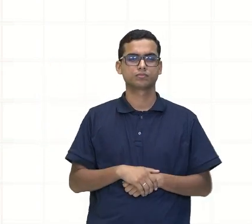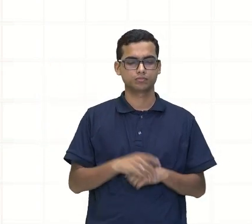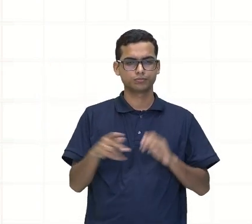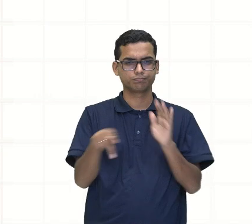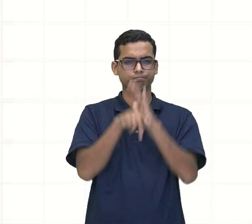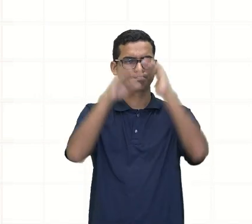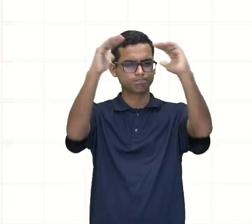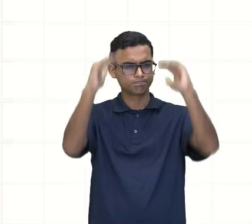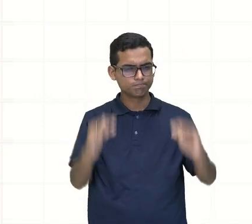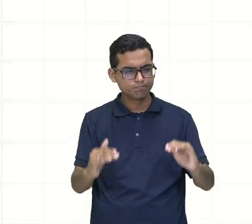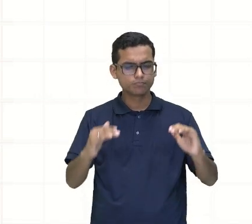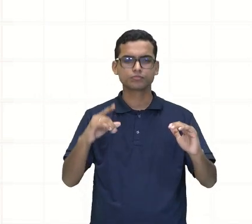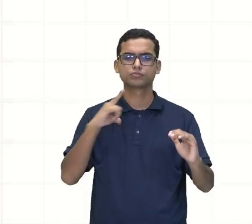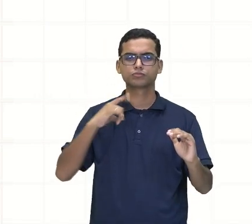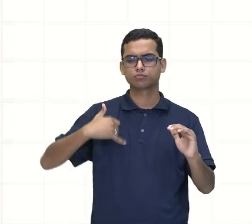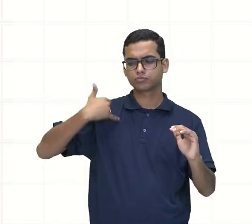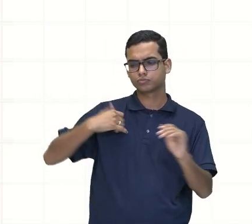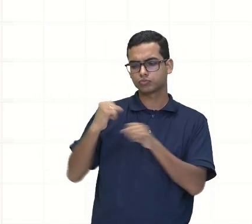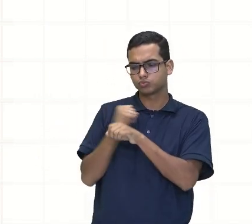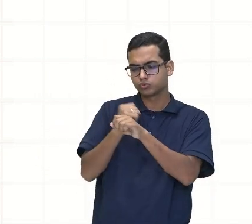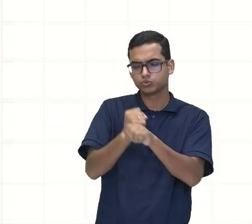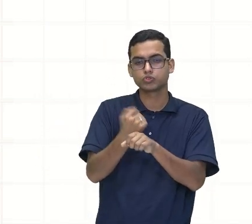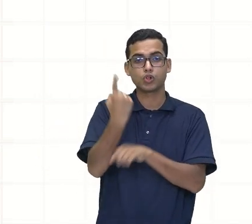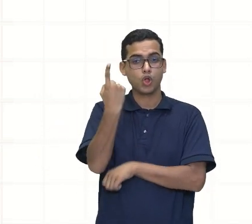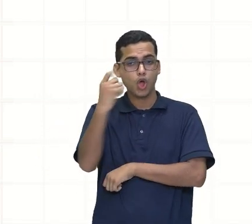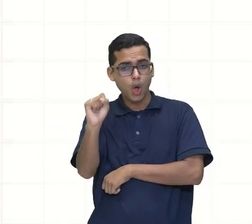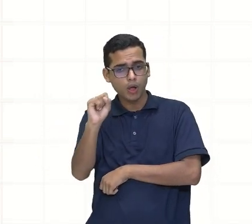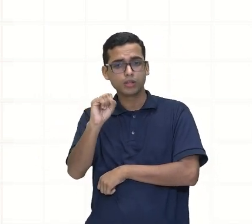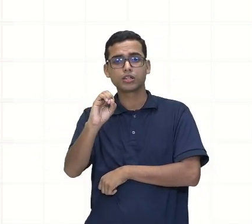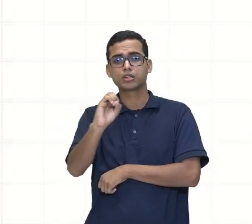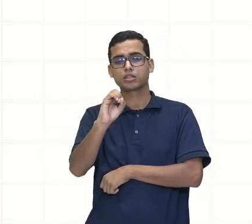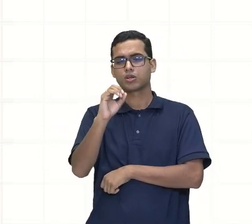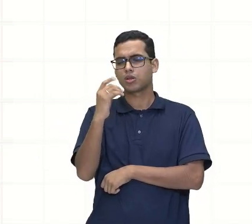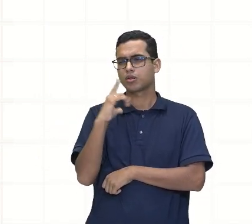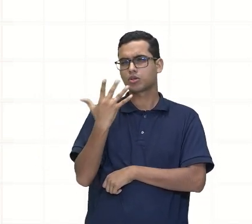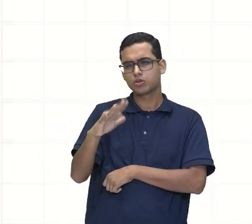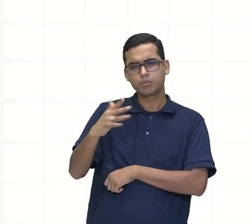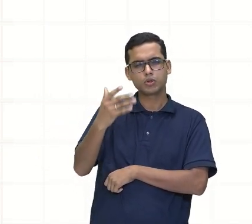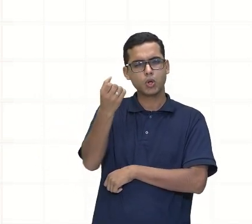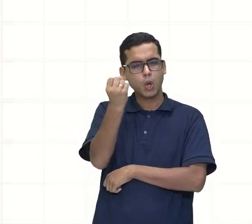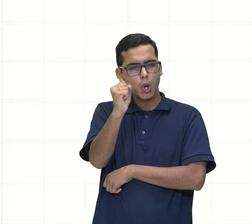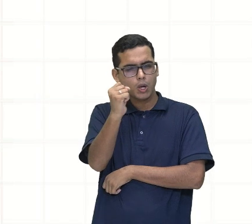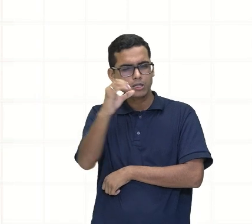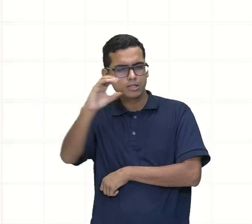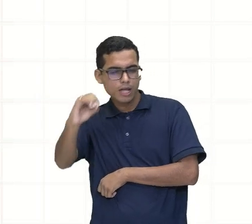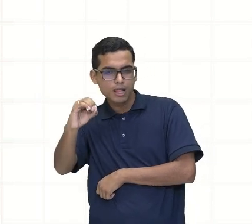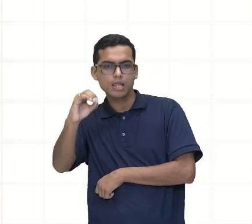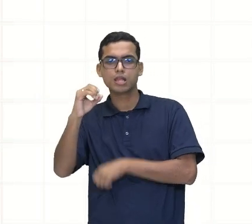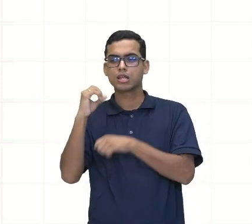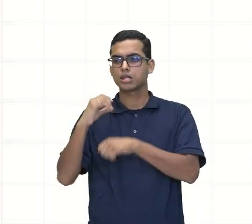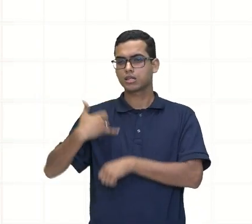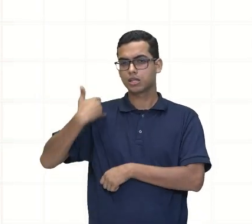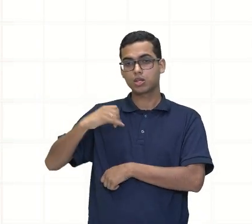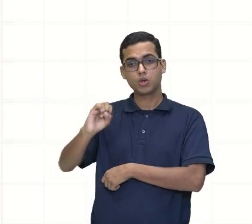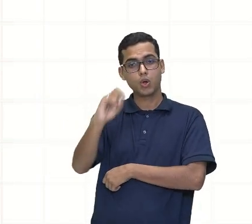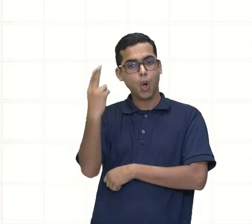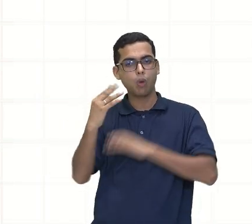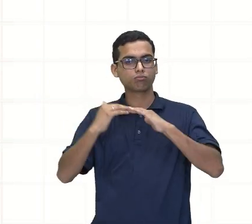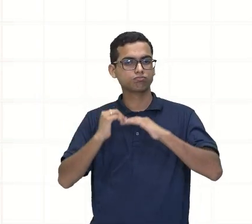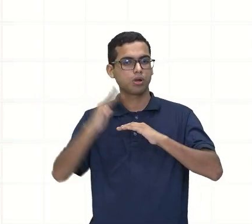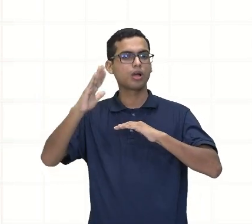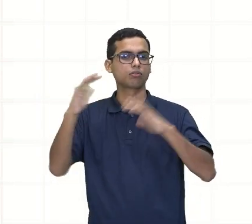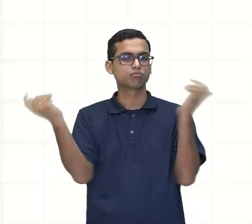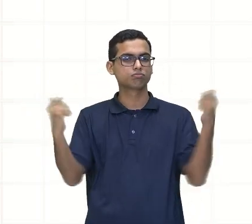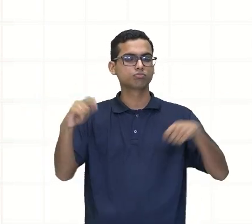80 anos ou mais, tá bom? Então, esse aí é basicamente o que você precisa observar dentro de